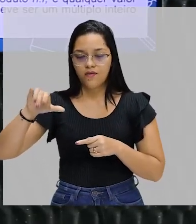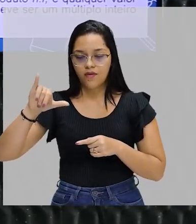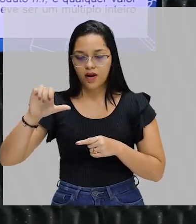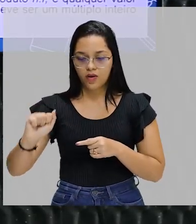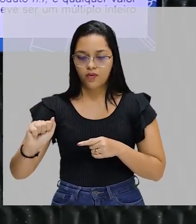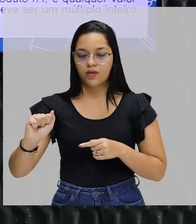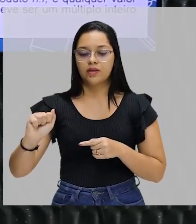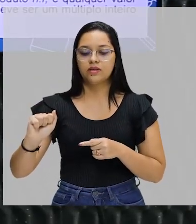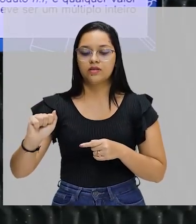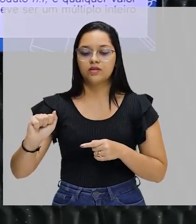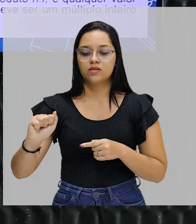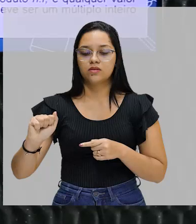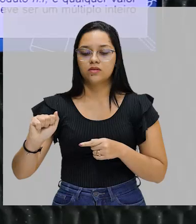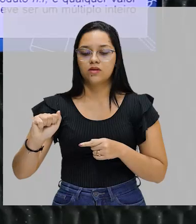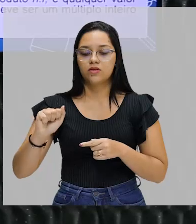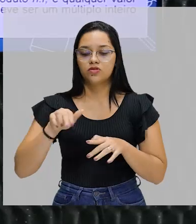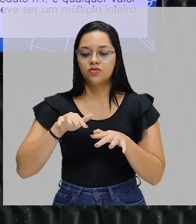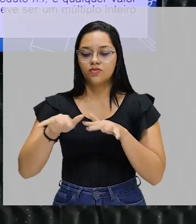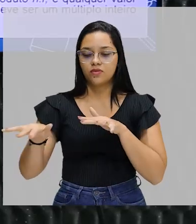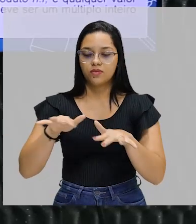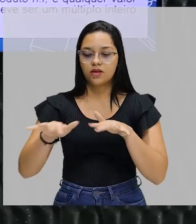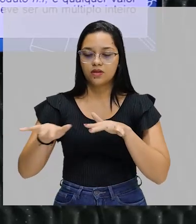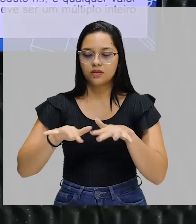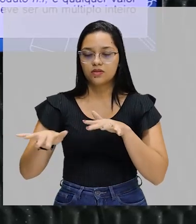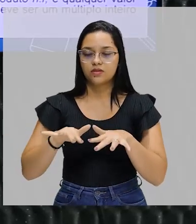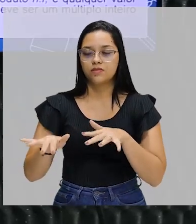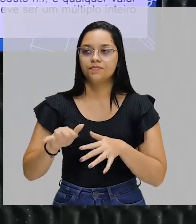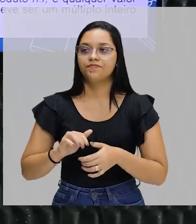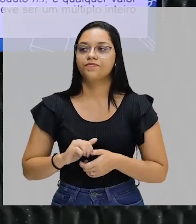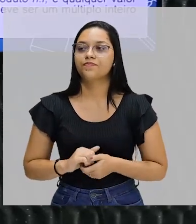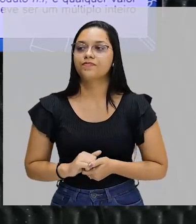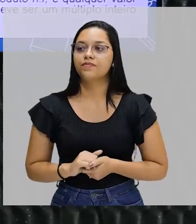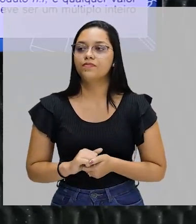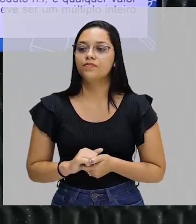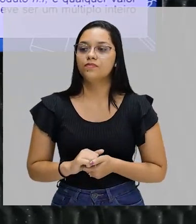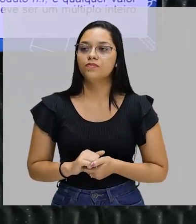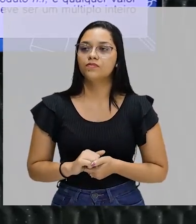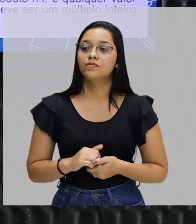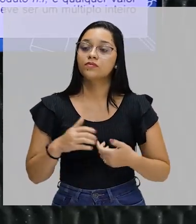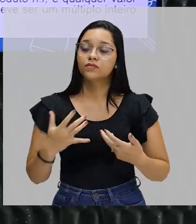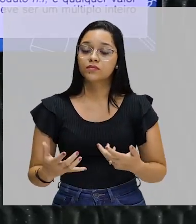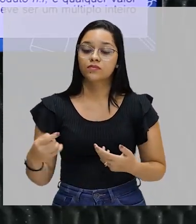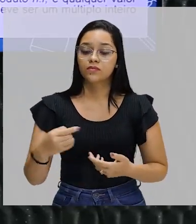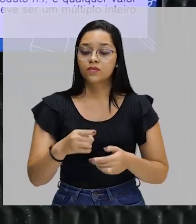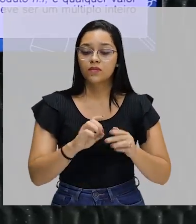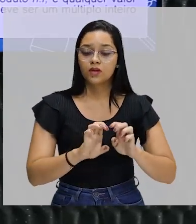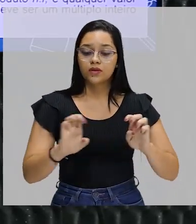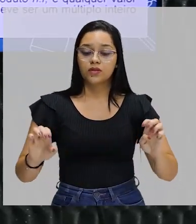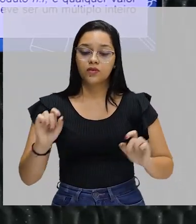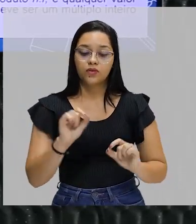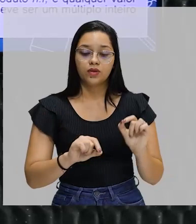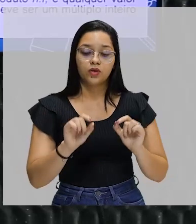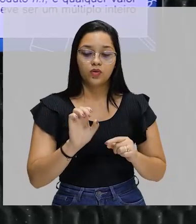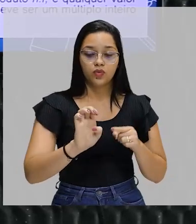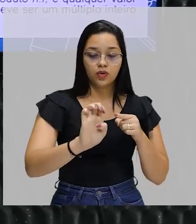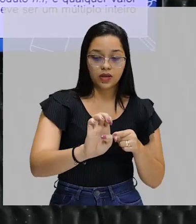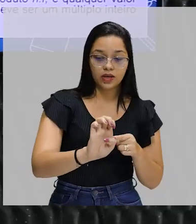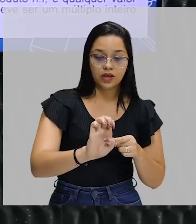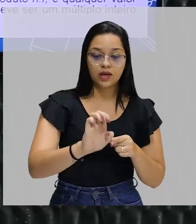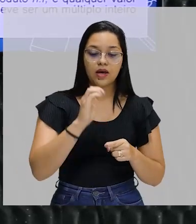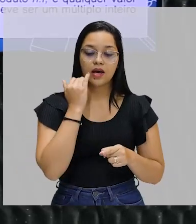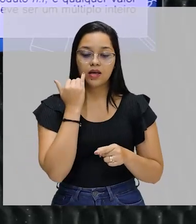né? A frequência de vibração, né? A frequência da radiação eletromagnética, certo? Então, nessa equação, o E é